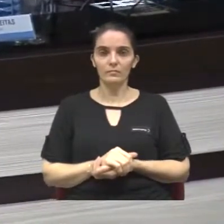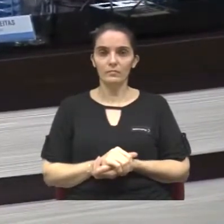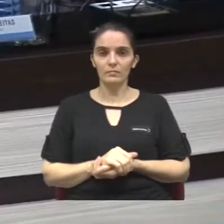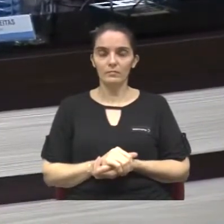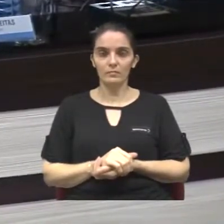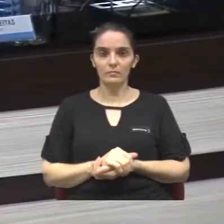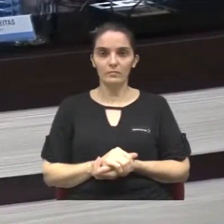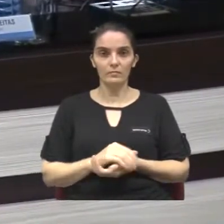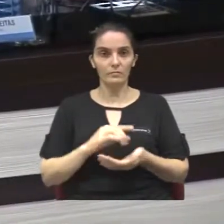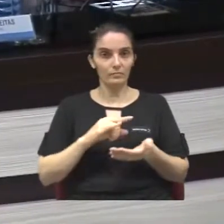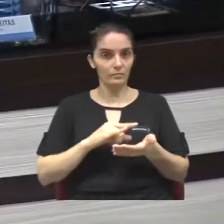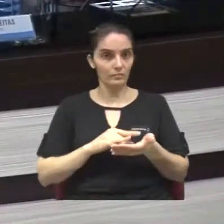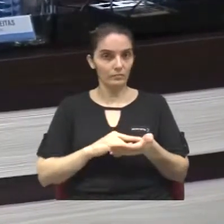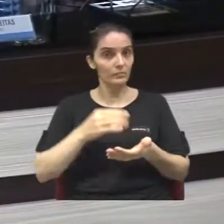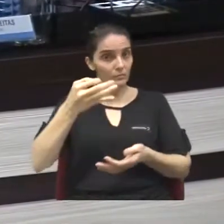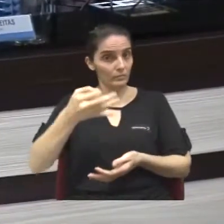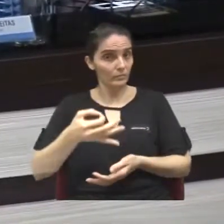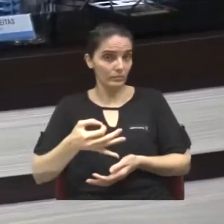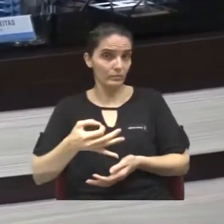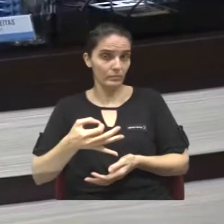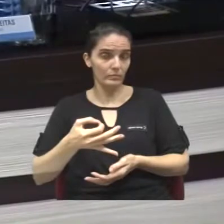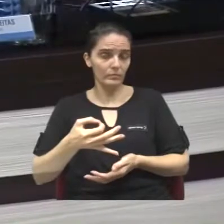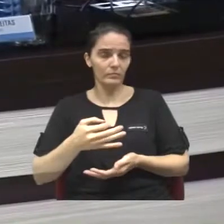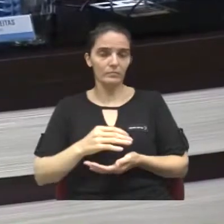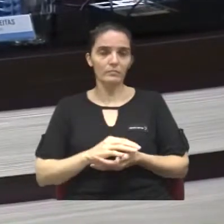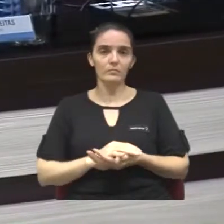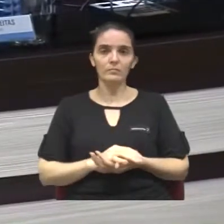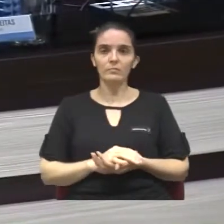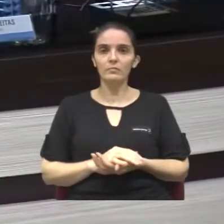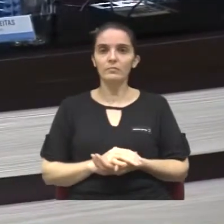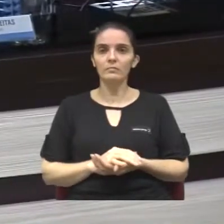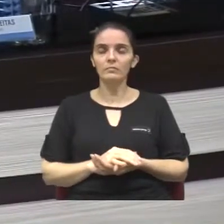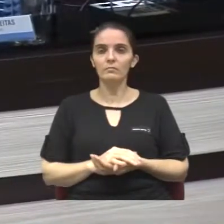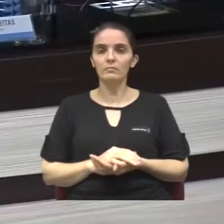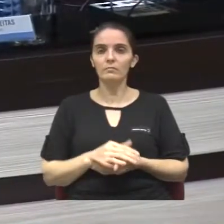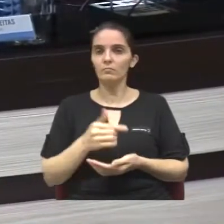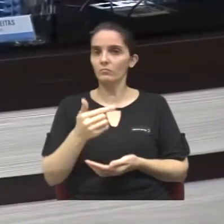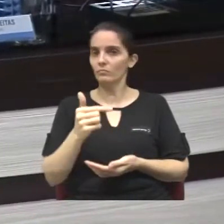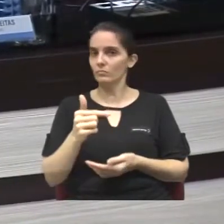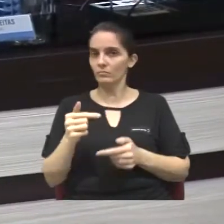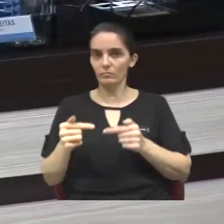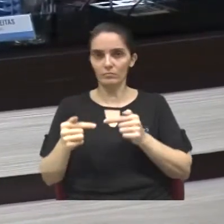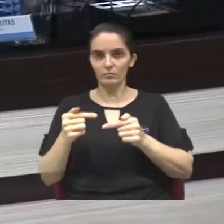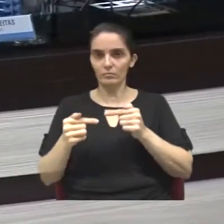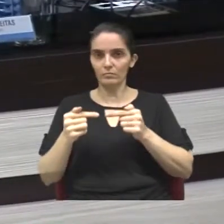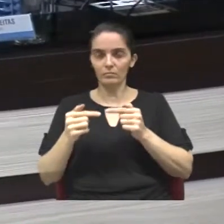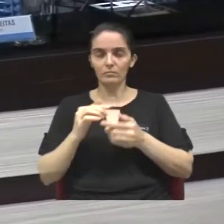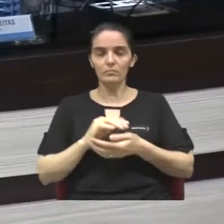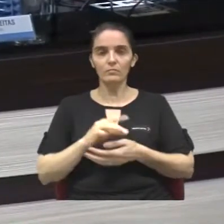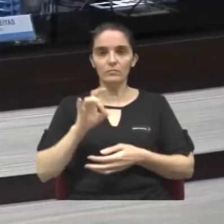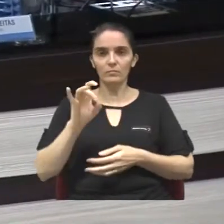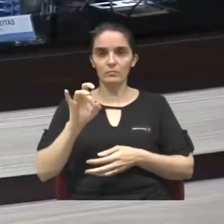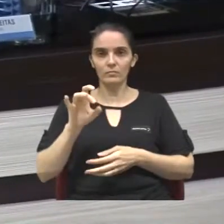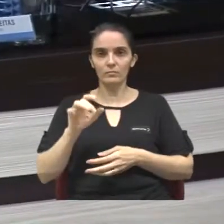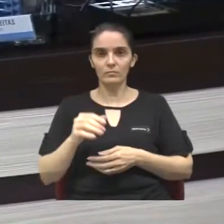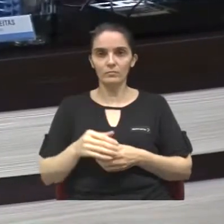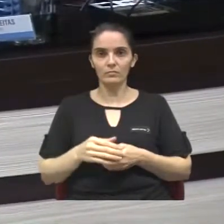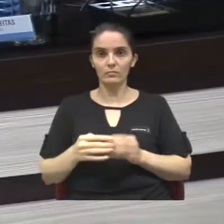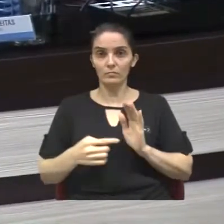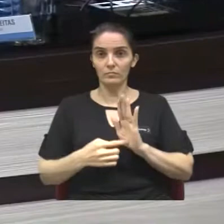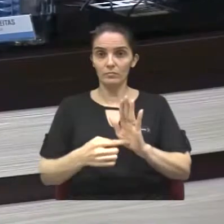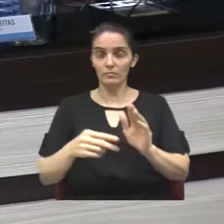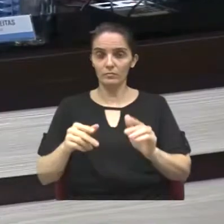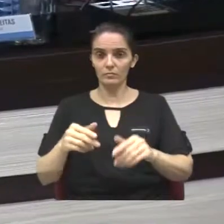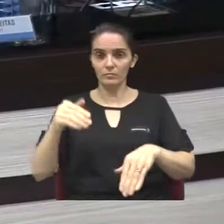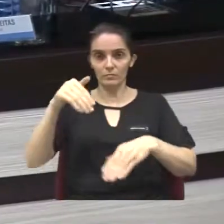O requerimento de urgência especial está formalmente em ordem e não comporta discussão, apenas encaminhamento de